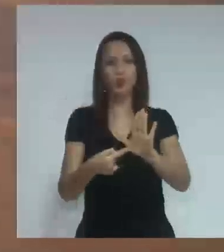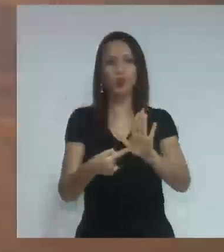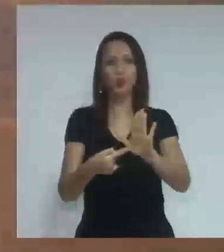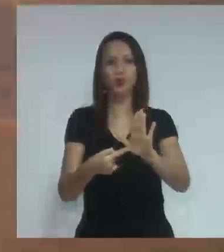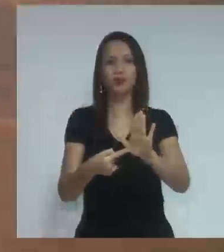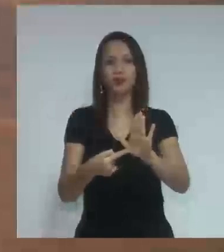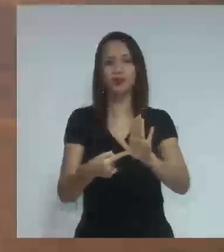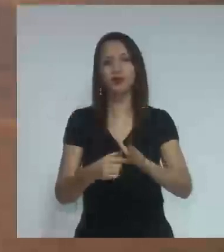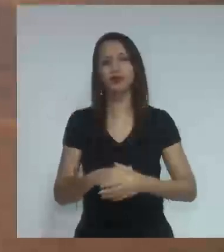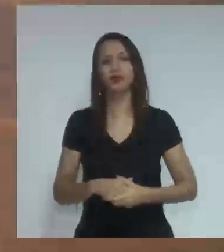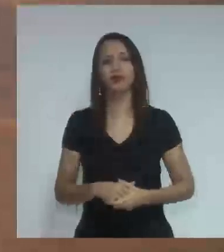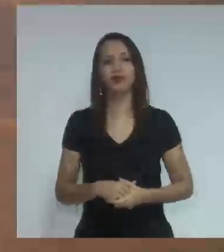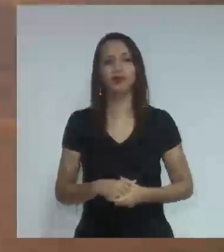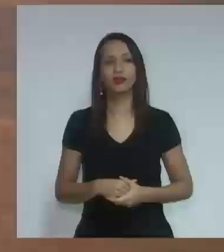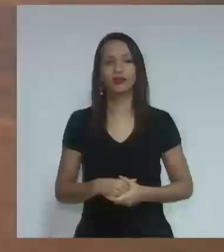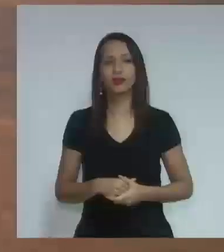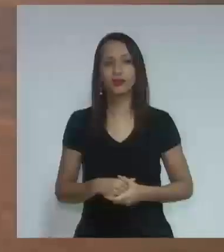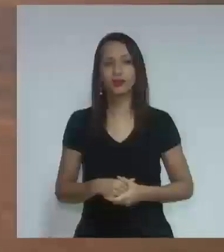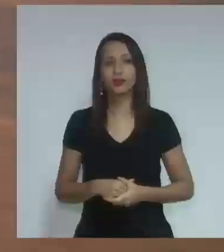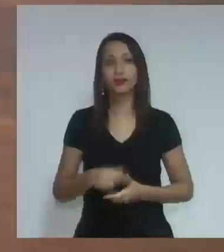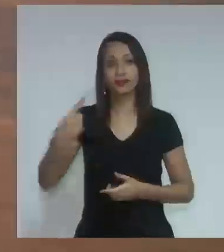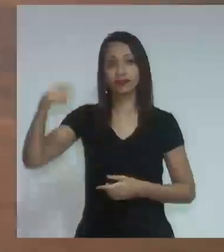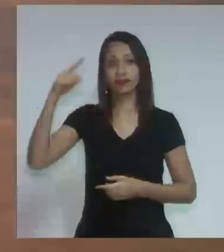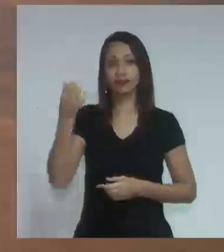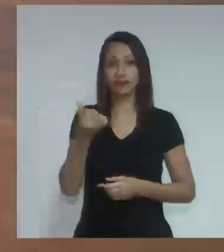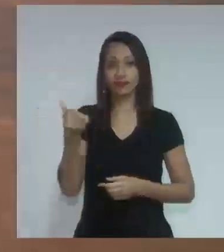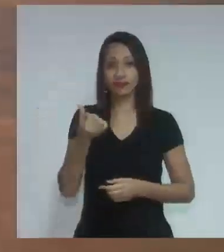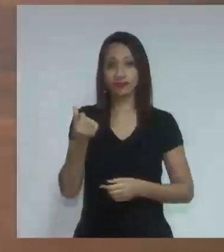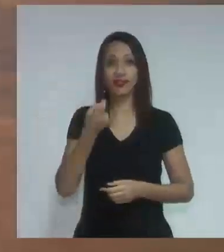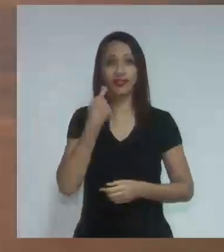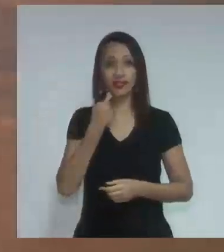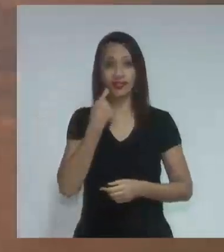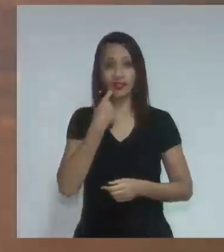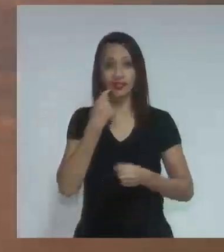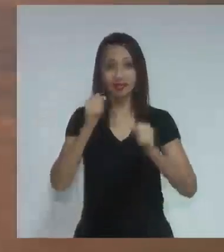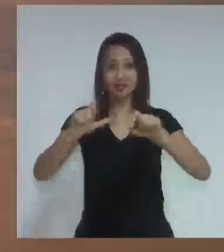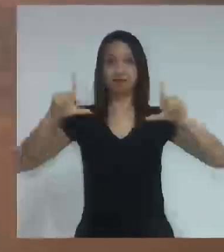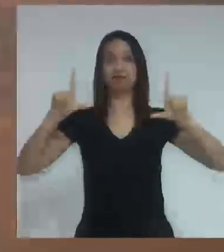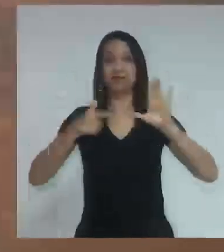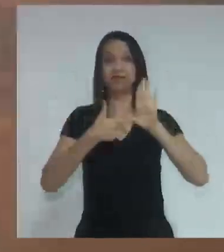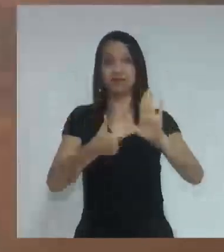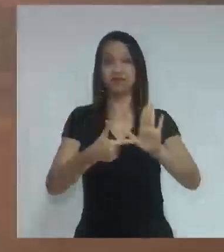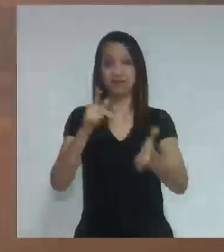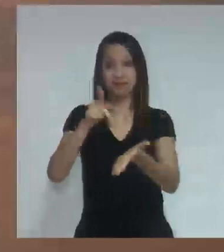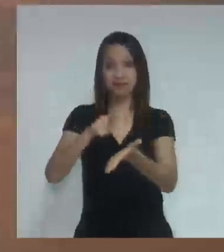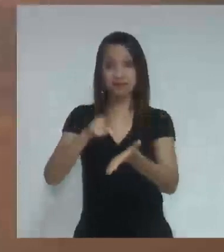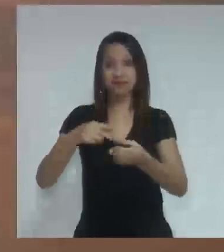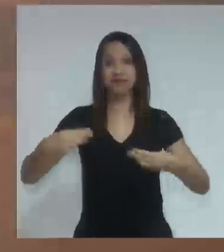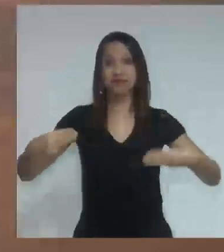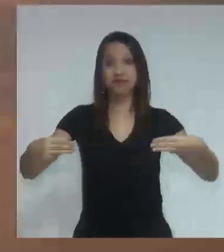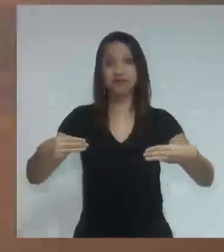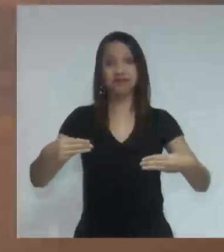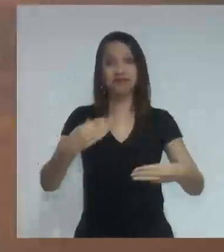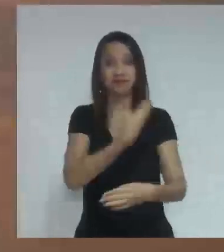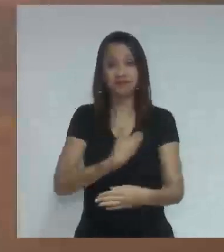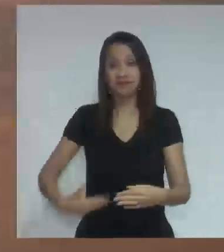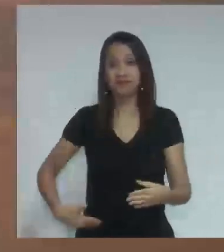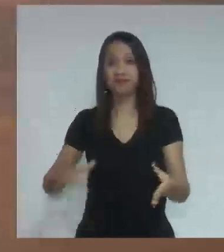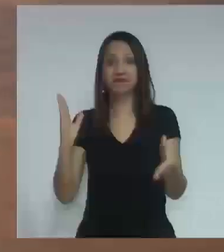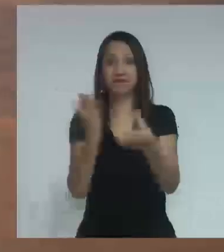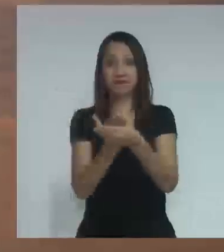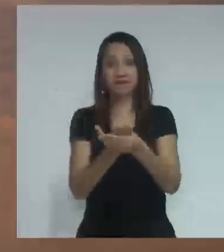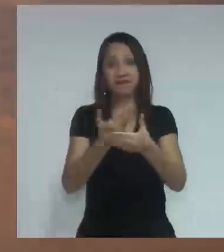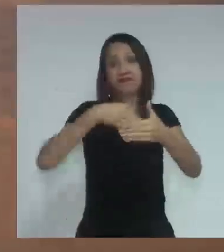Canguçu. Na última sexta-feira, o vereador veio à tona, ou seja, a verdade veio à tona. O Ministério Público arquivou a representação,